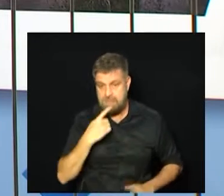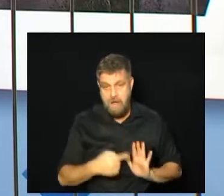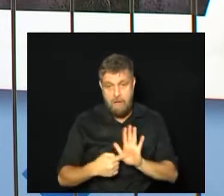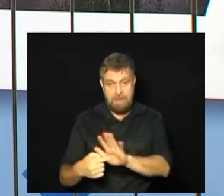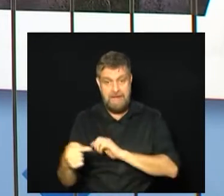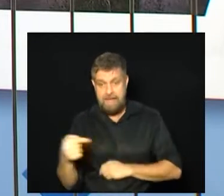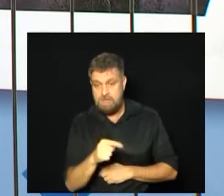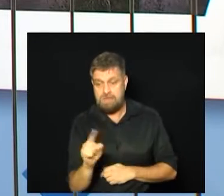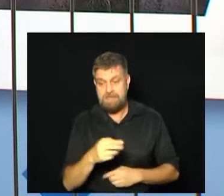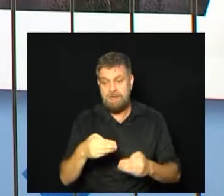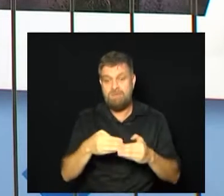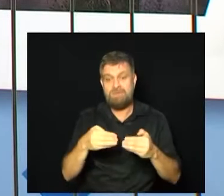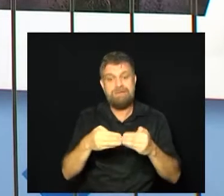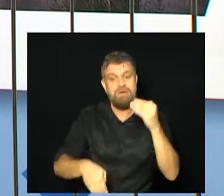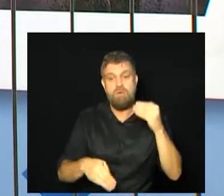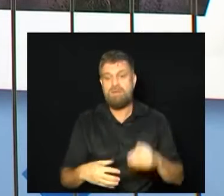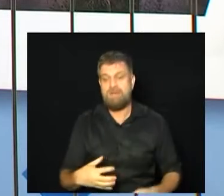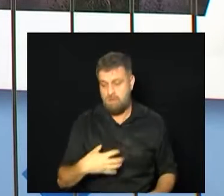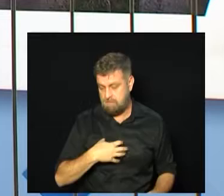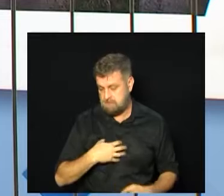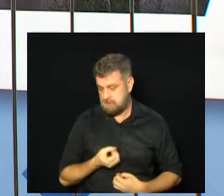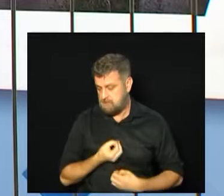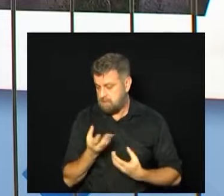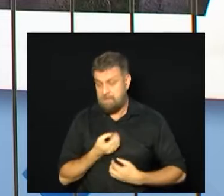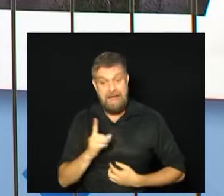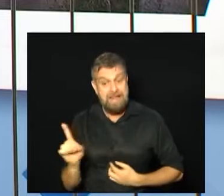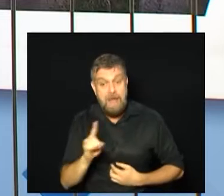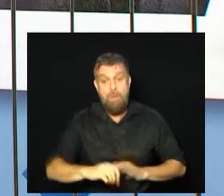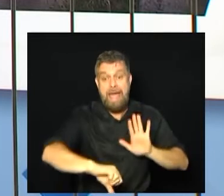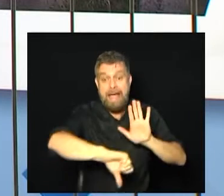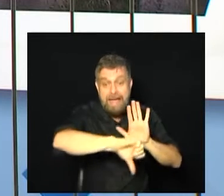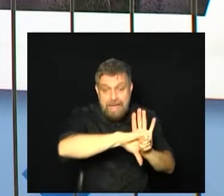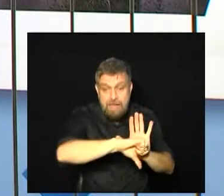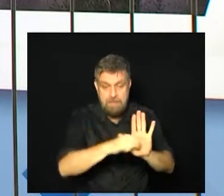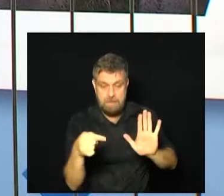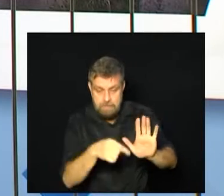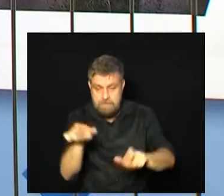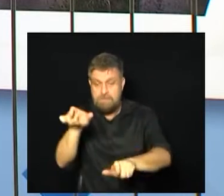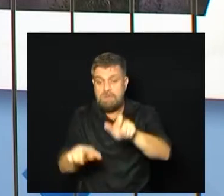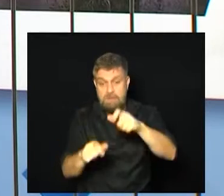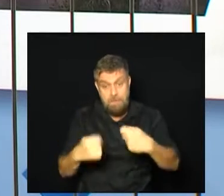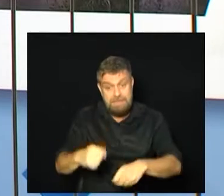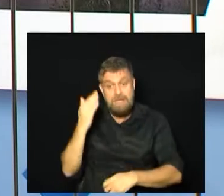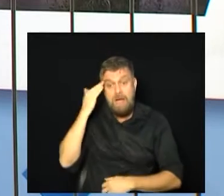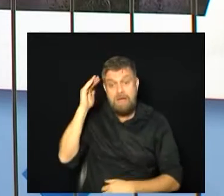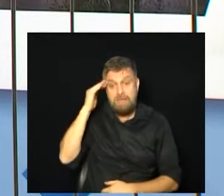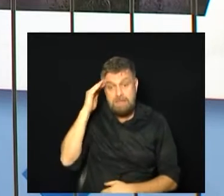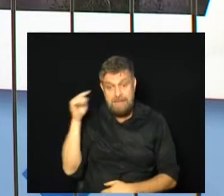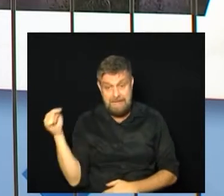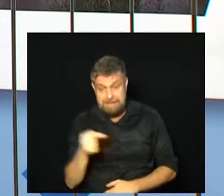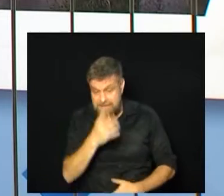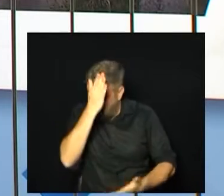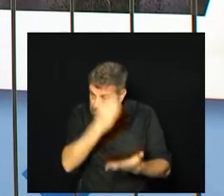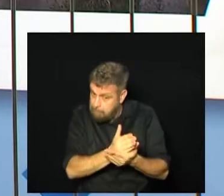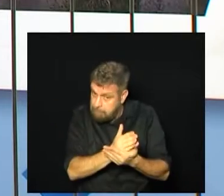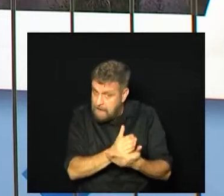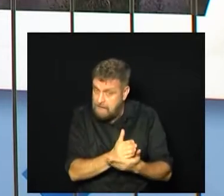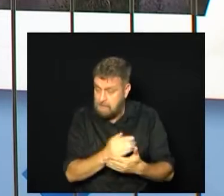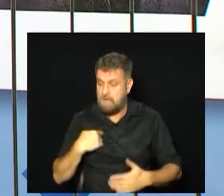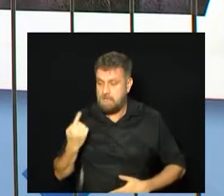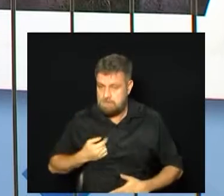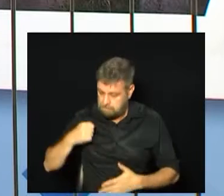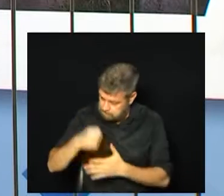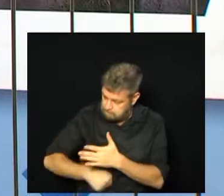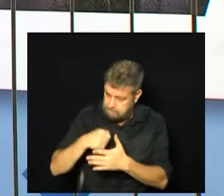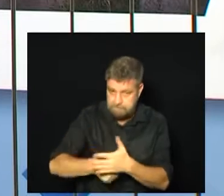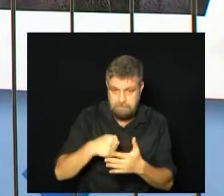de expressão, que isso é um crime e que as pessoas precisam entender que enquanto isso não parar, a gente vai